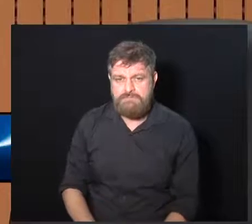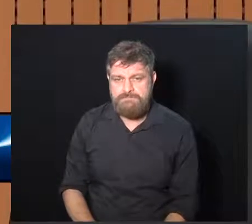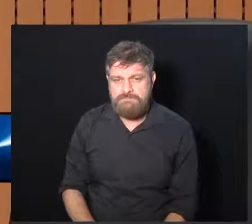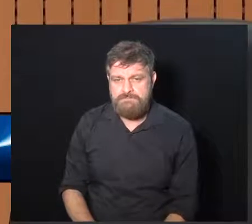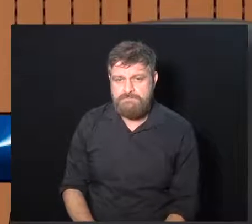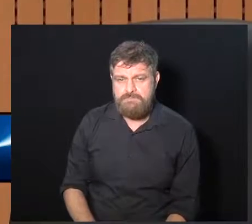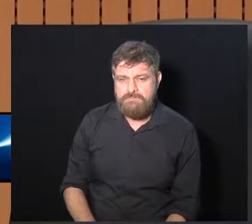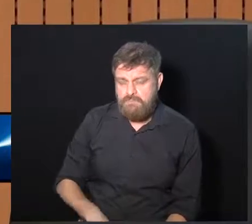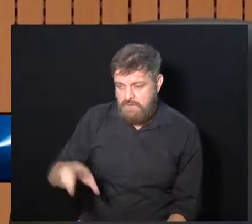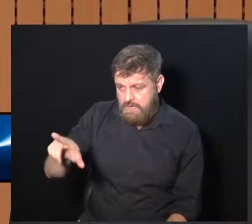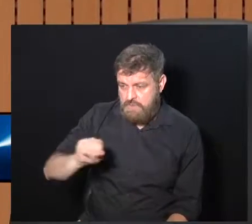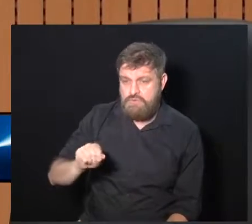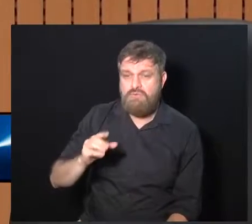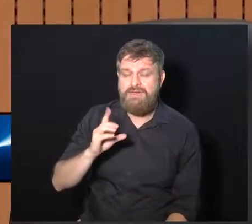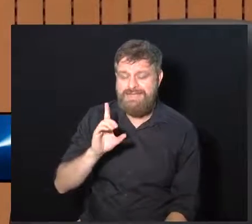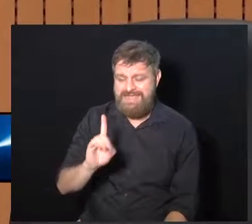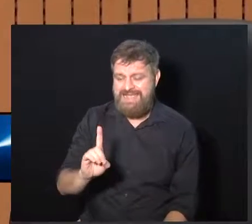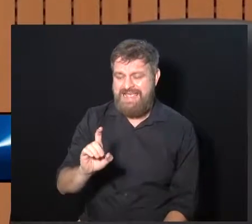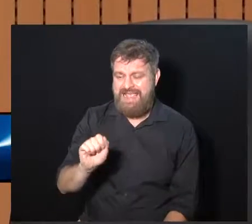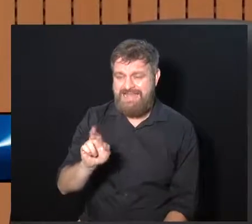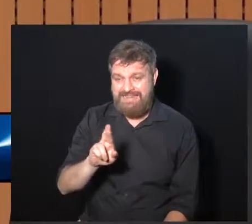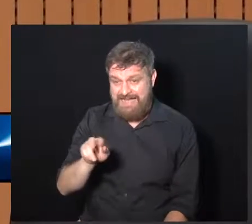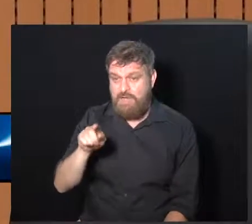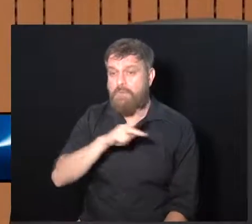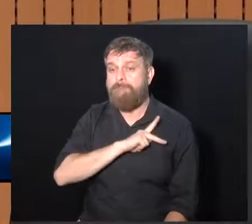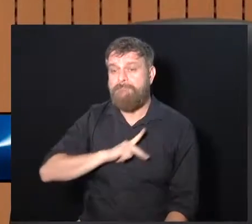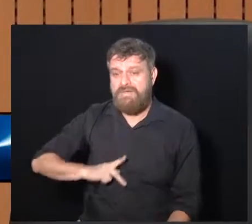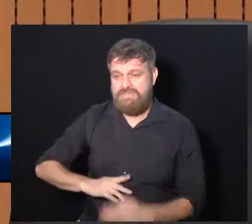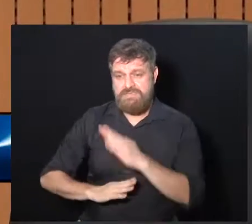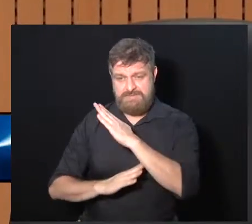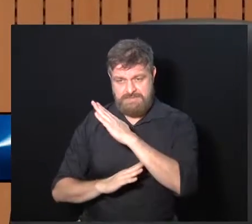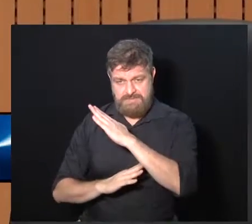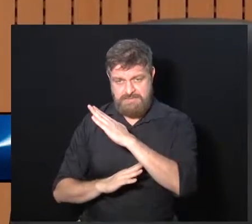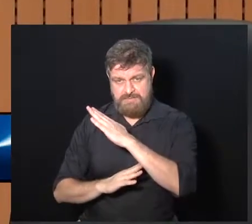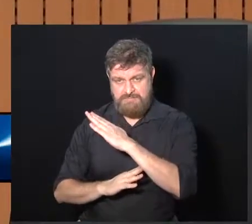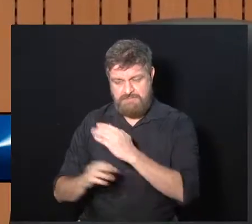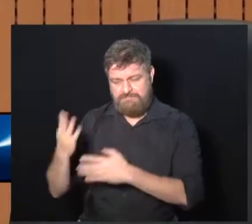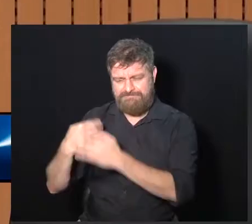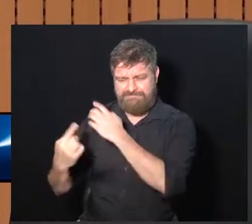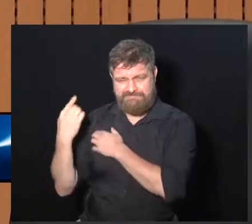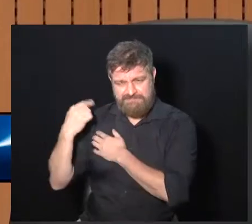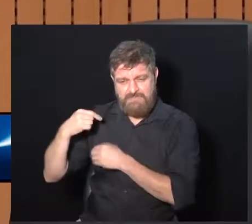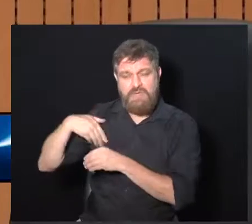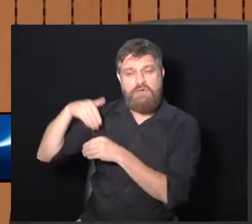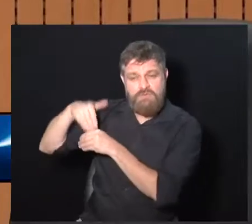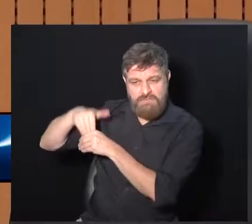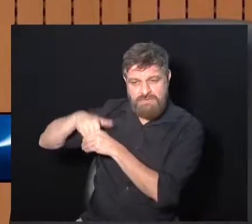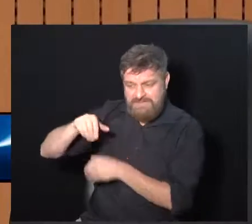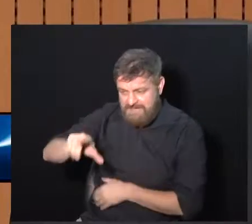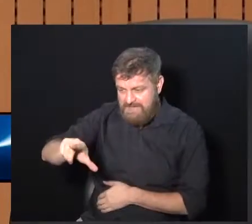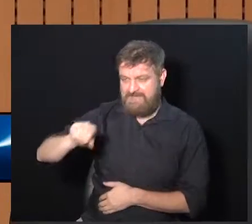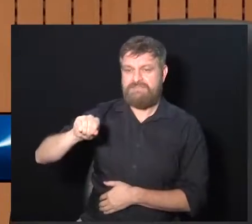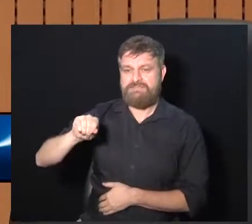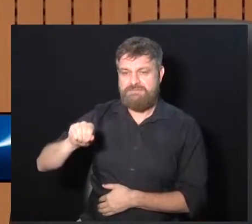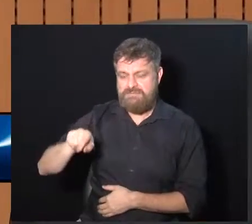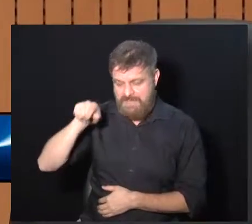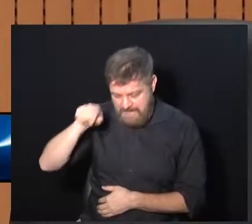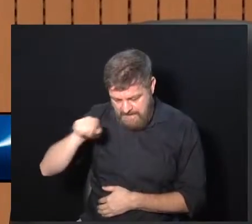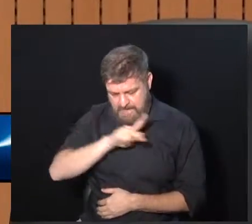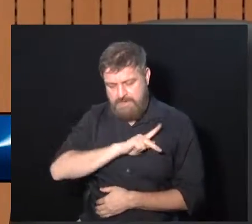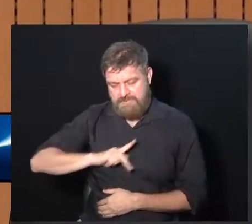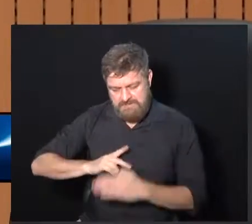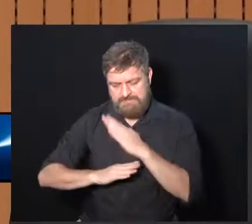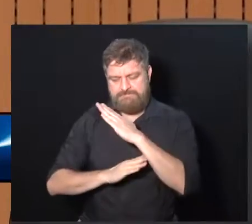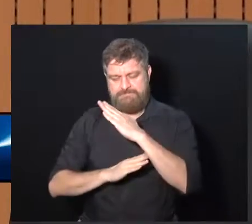para eleger o vereador Dário Saad como presidente dessa casa, com muito orgulho.